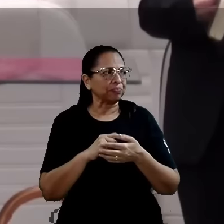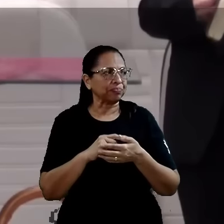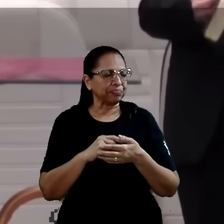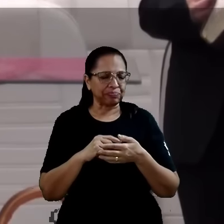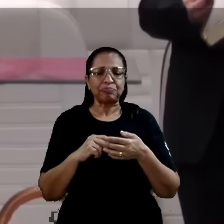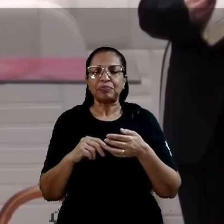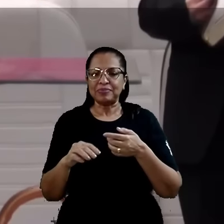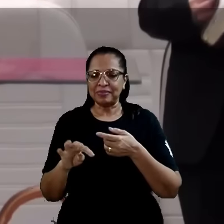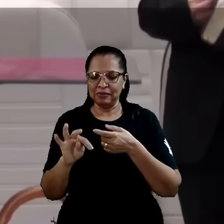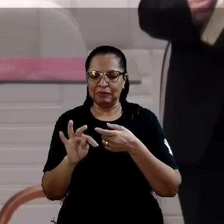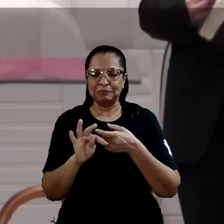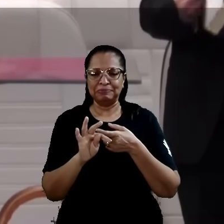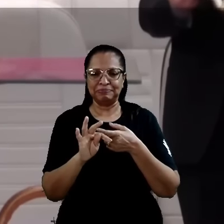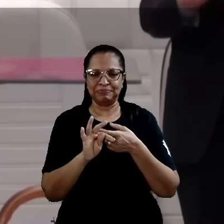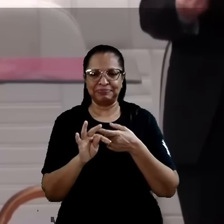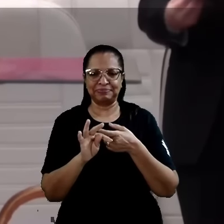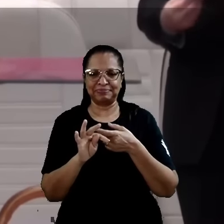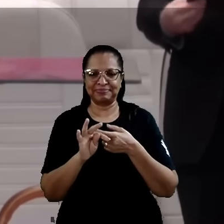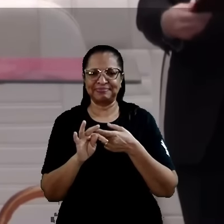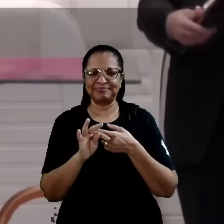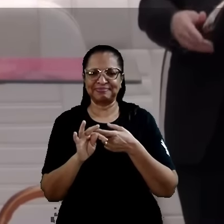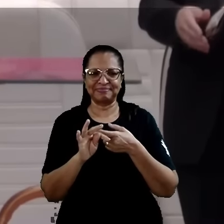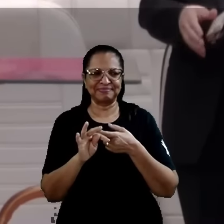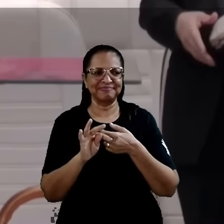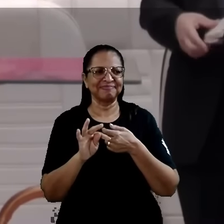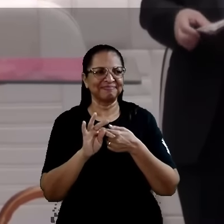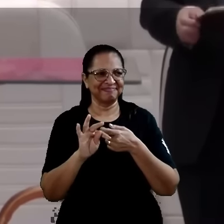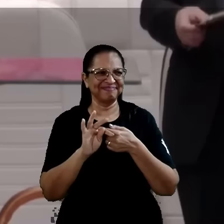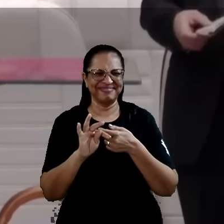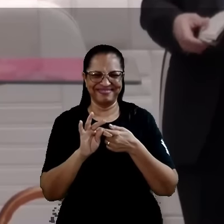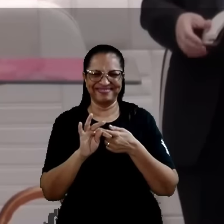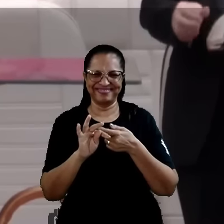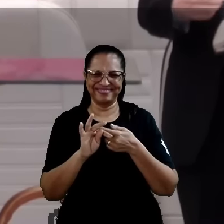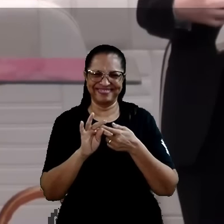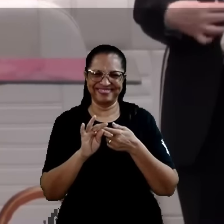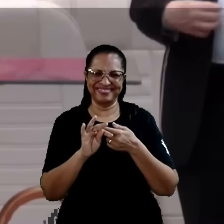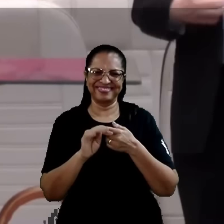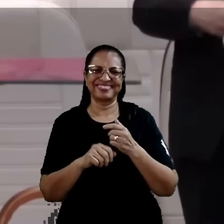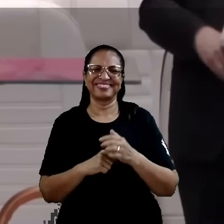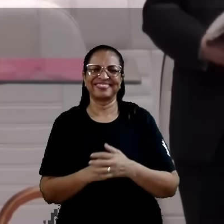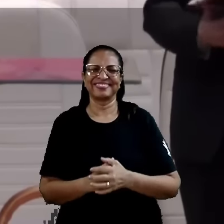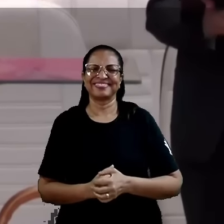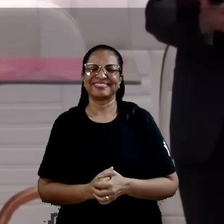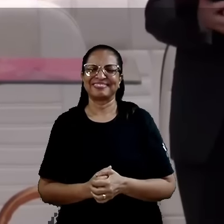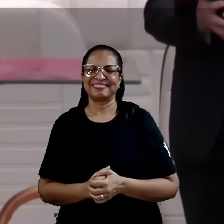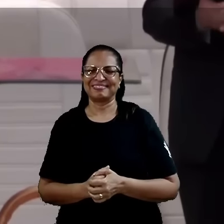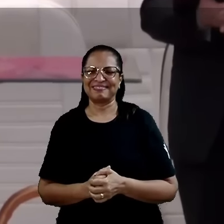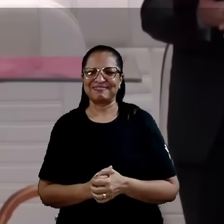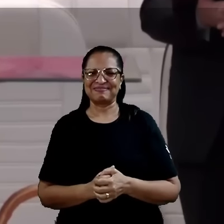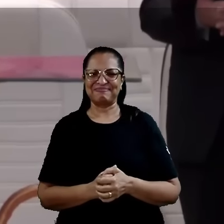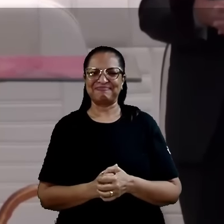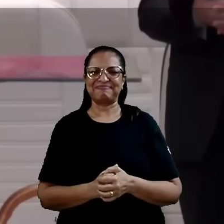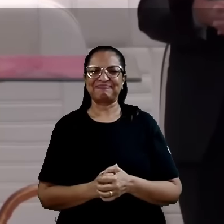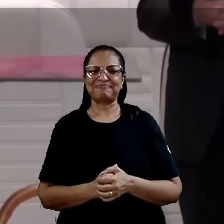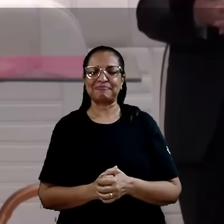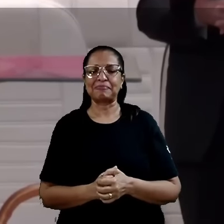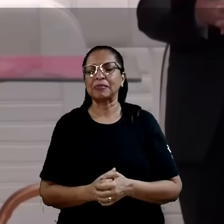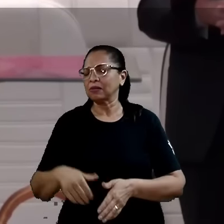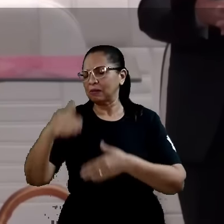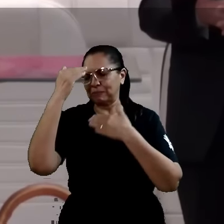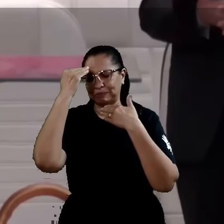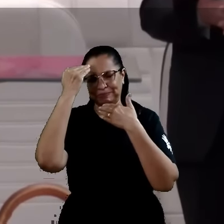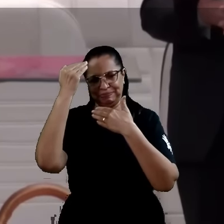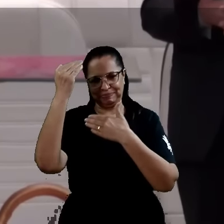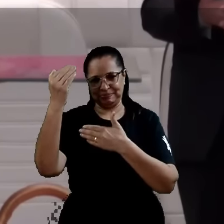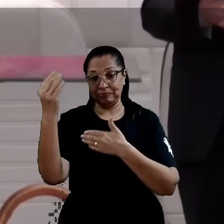dos Versículo 5 a 7 eu agradeço poder participar deste congresso estar aqui hoje